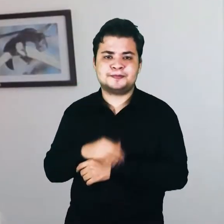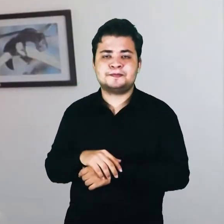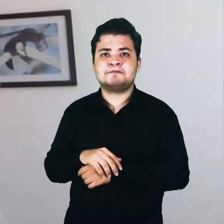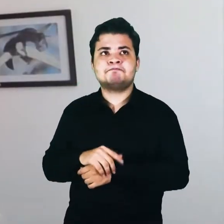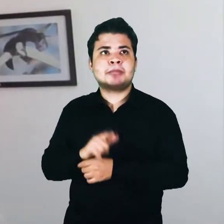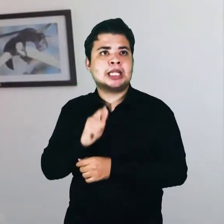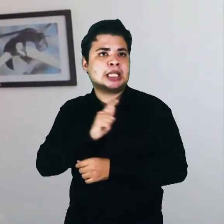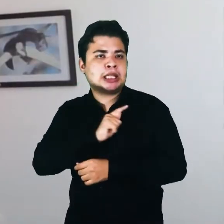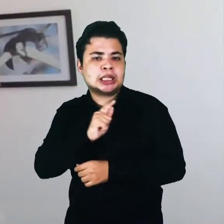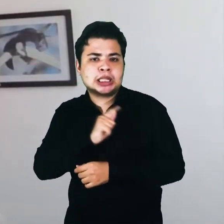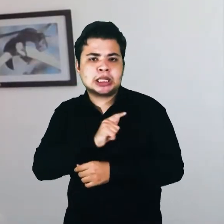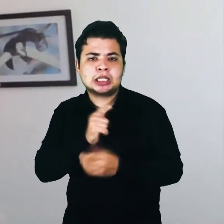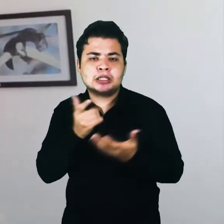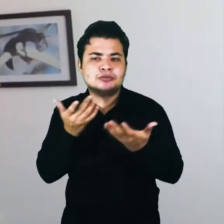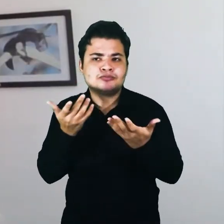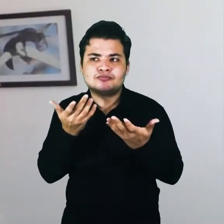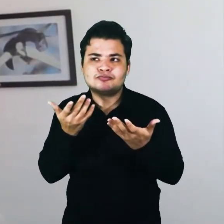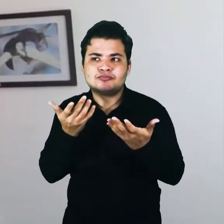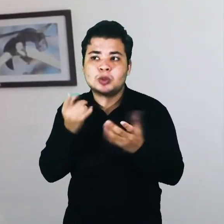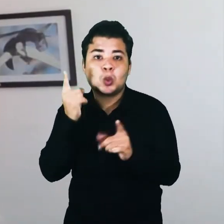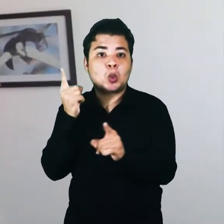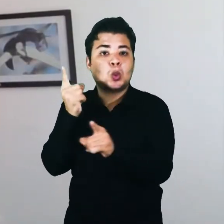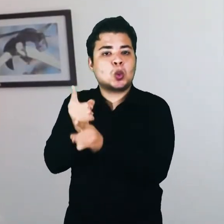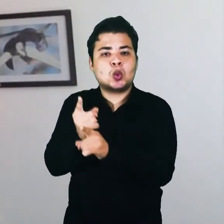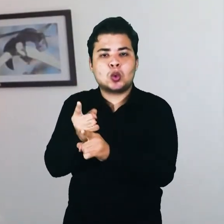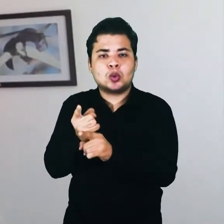tem acesso